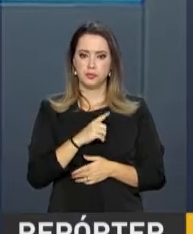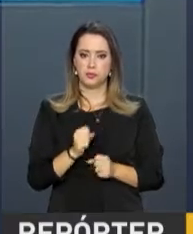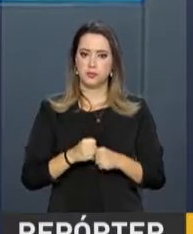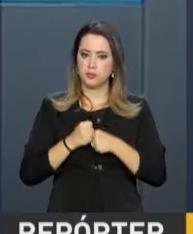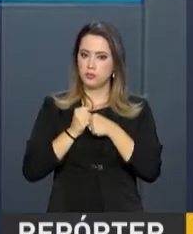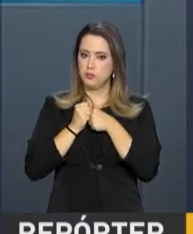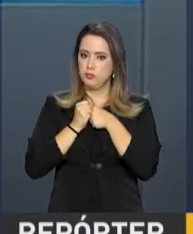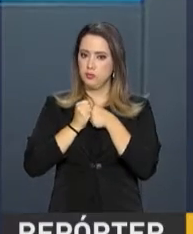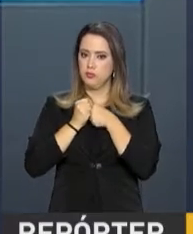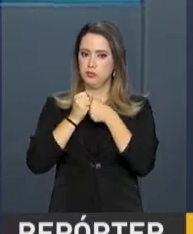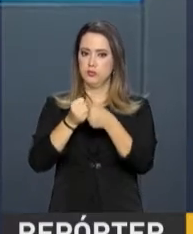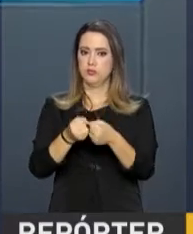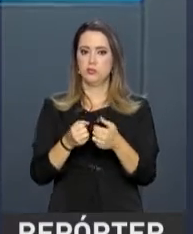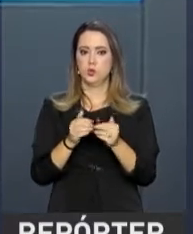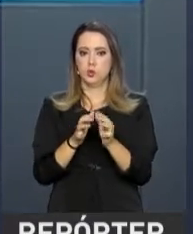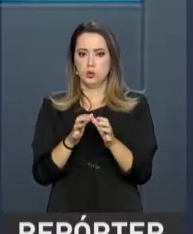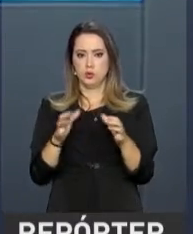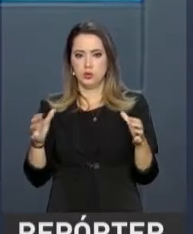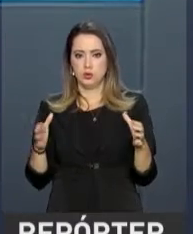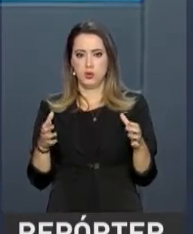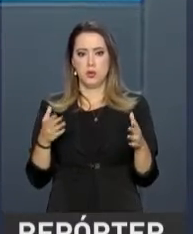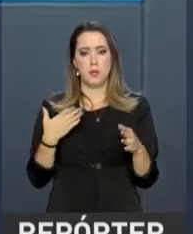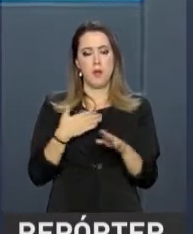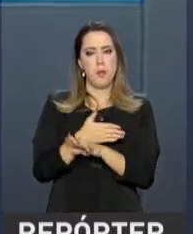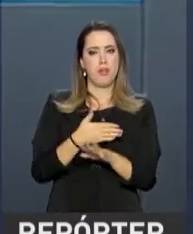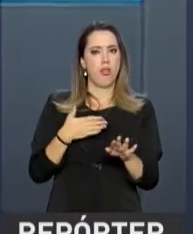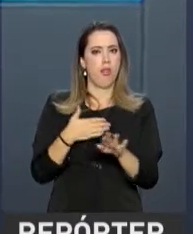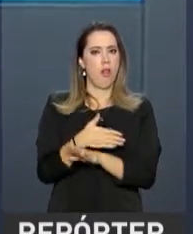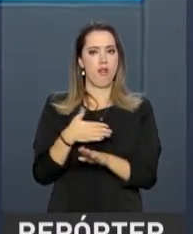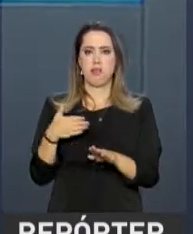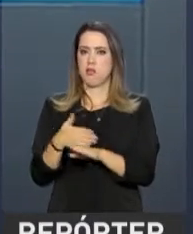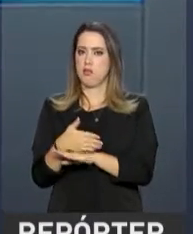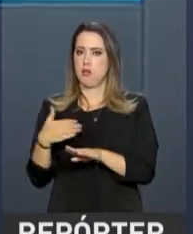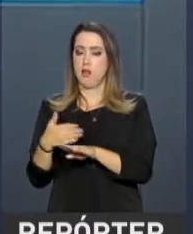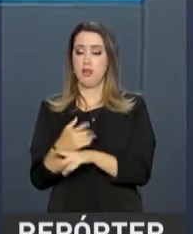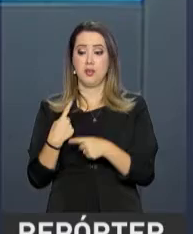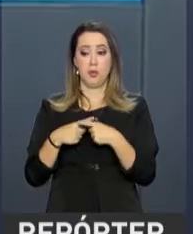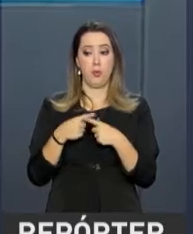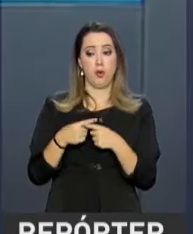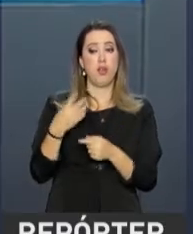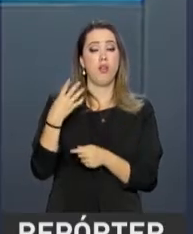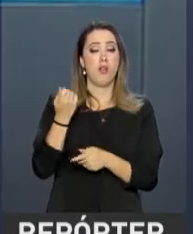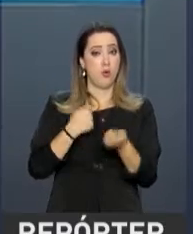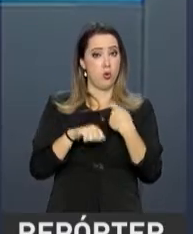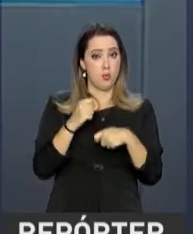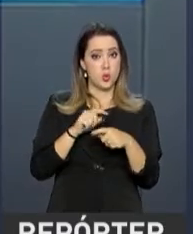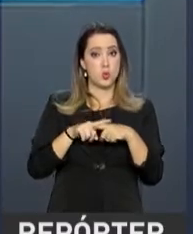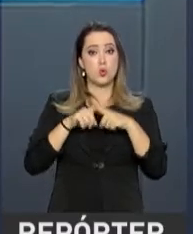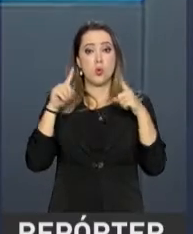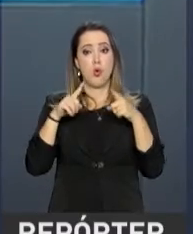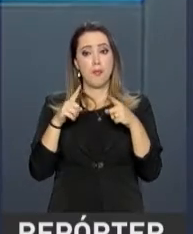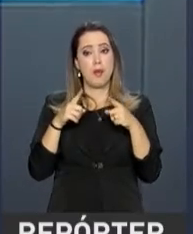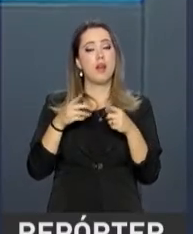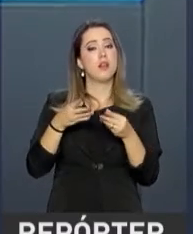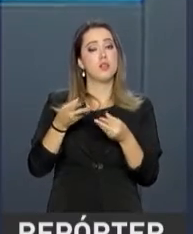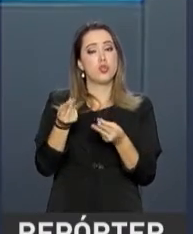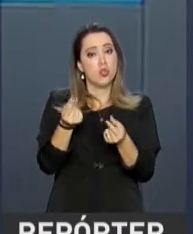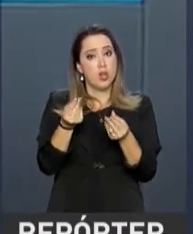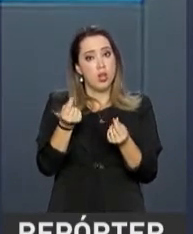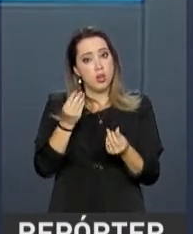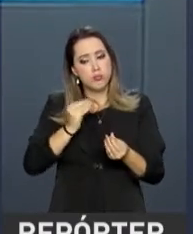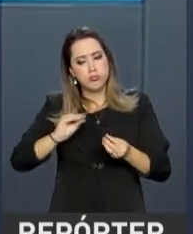esforço de ampliação de acesso porque todo esse recurso investido e mais acesso e